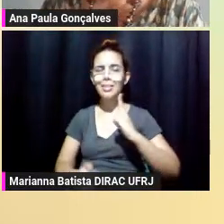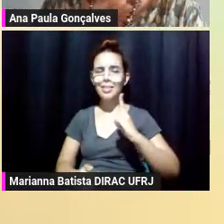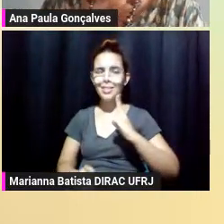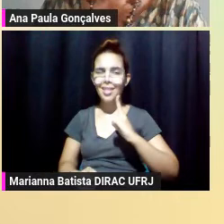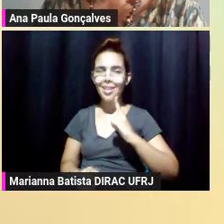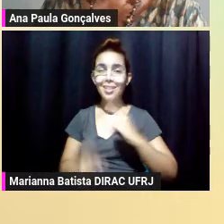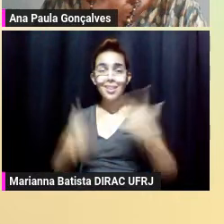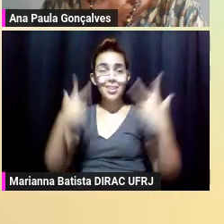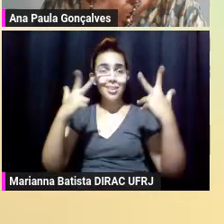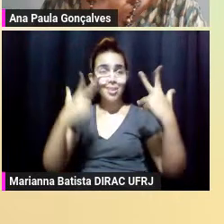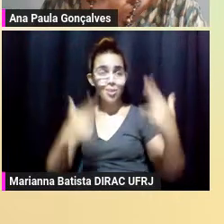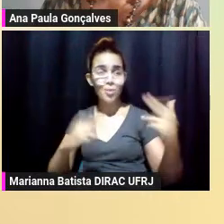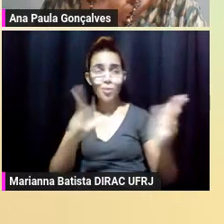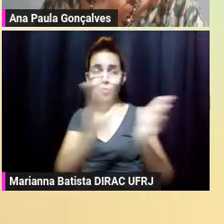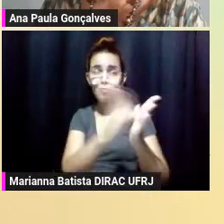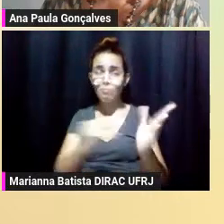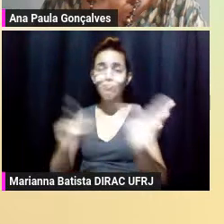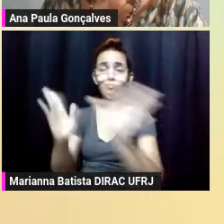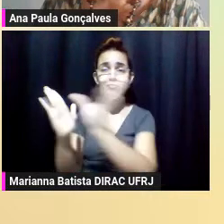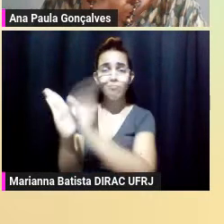Pode avançar.